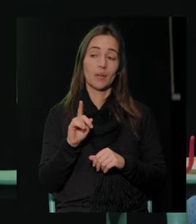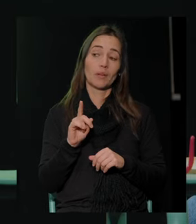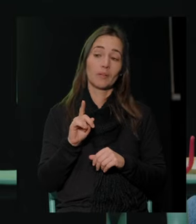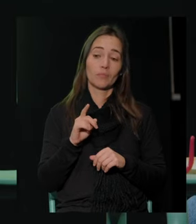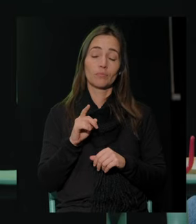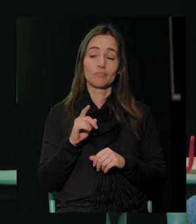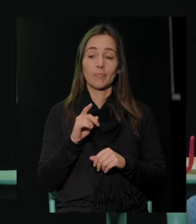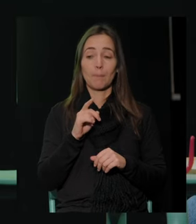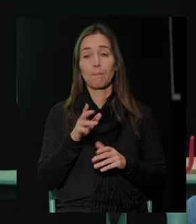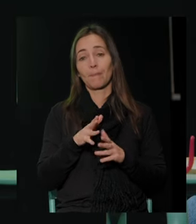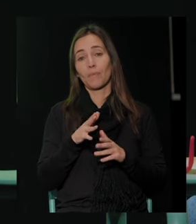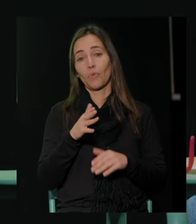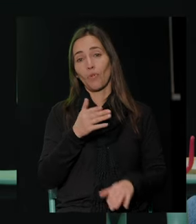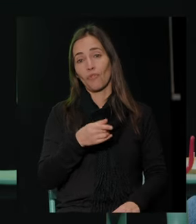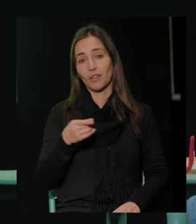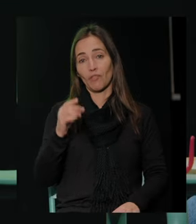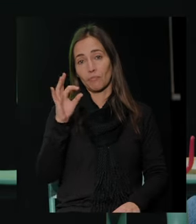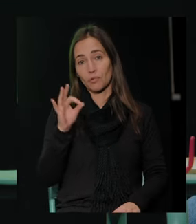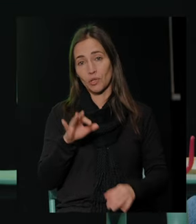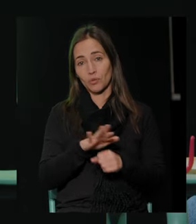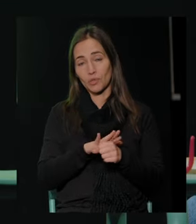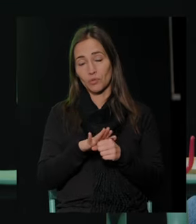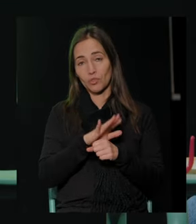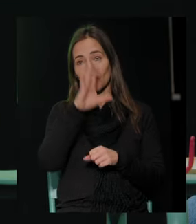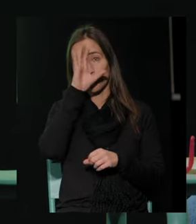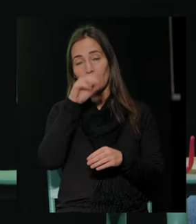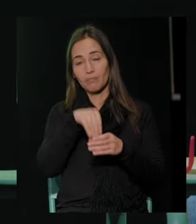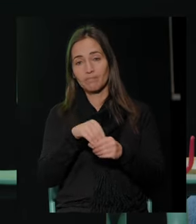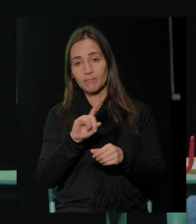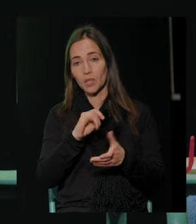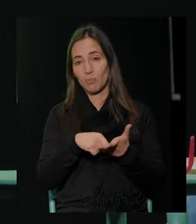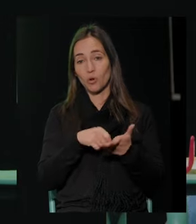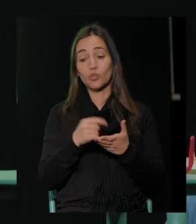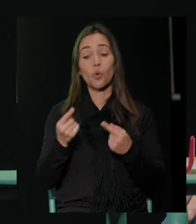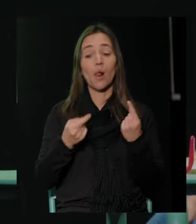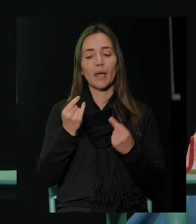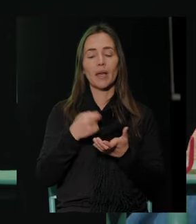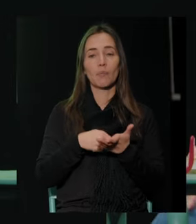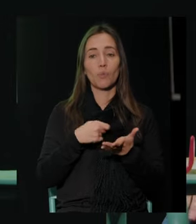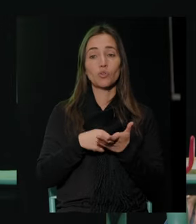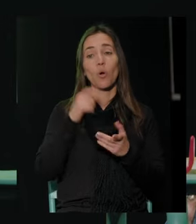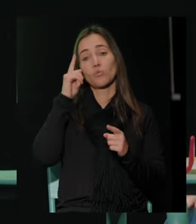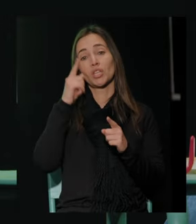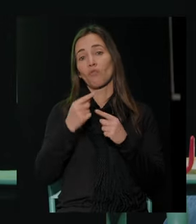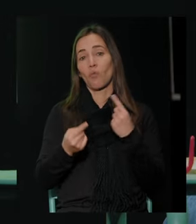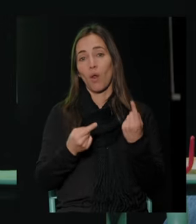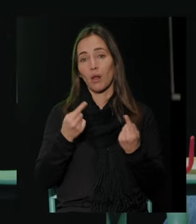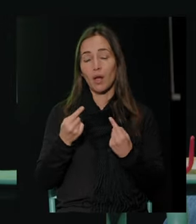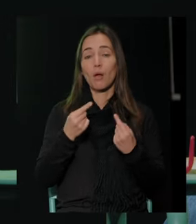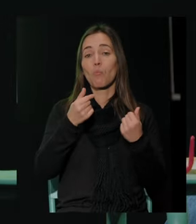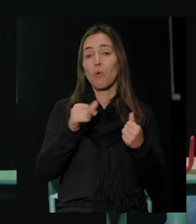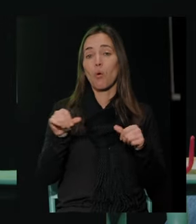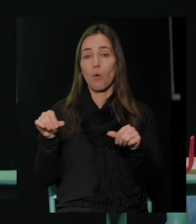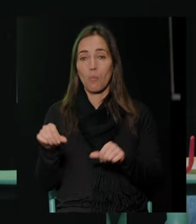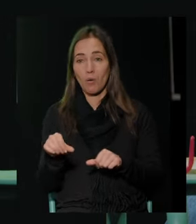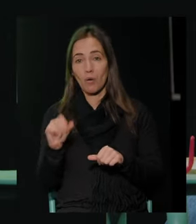dizer, em 99% dos casos, em não interferência do Estado por via dos impostos. Qualquer imposto, sirva ele para o que sirva, seja bom ou